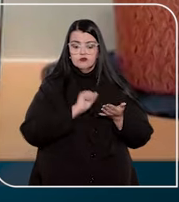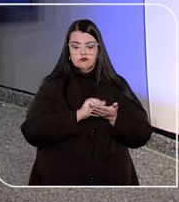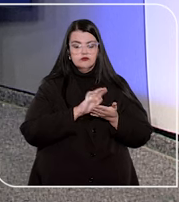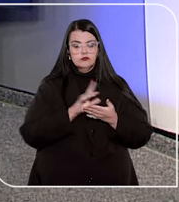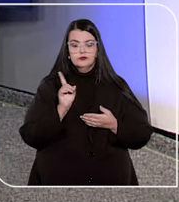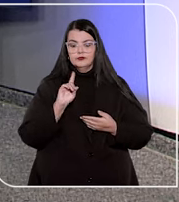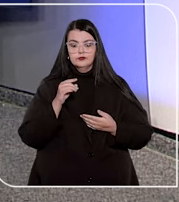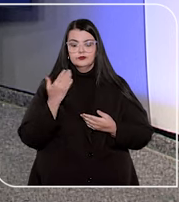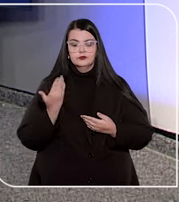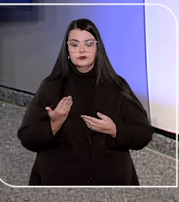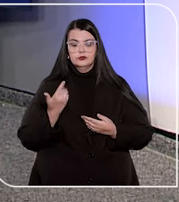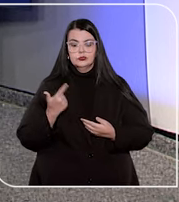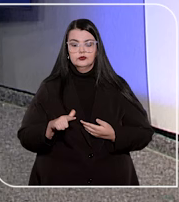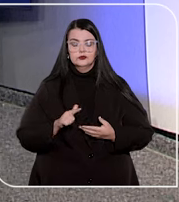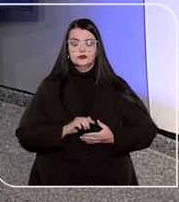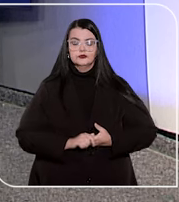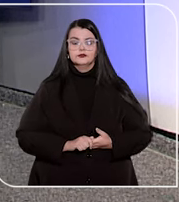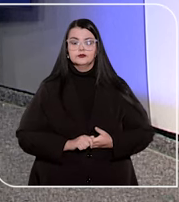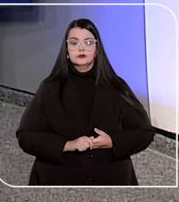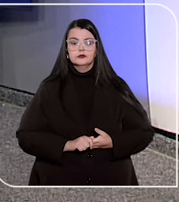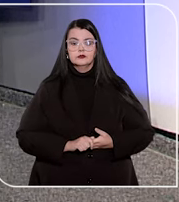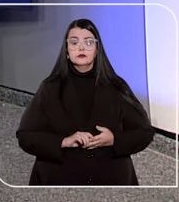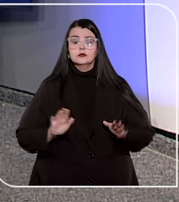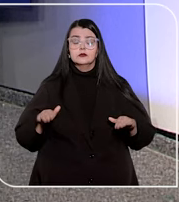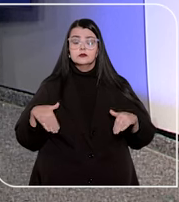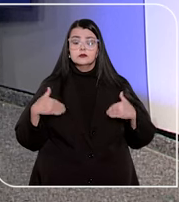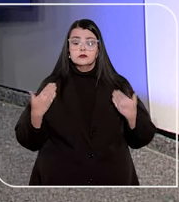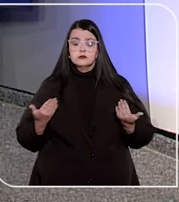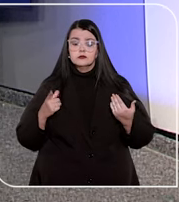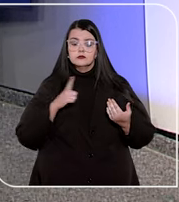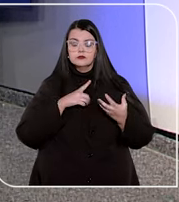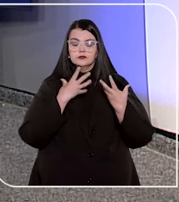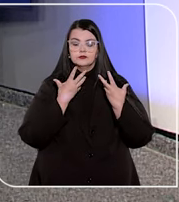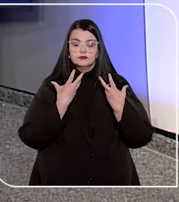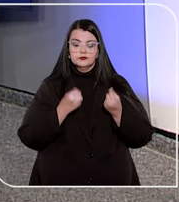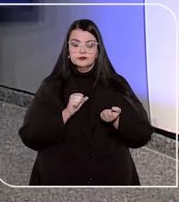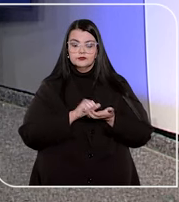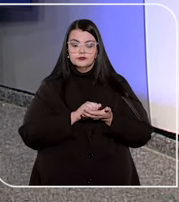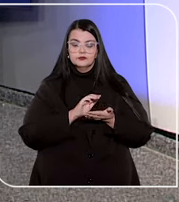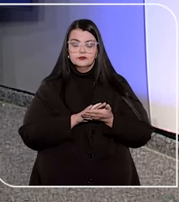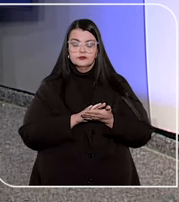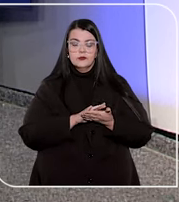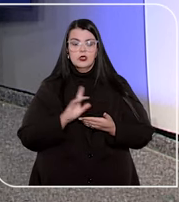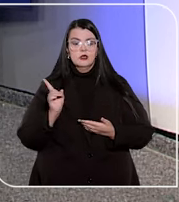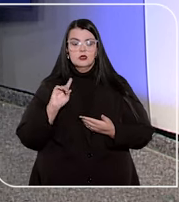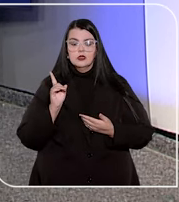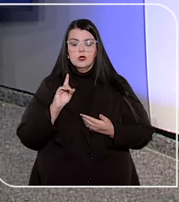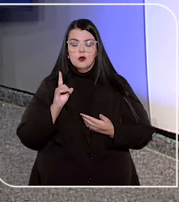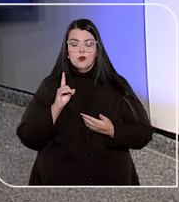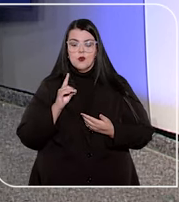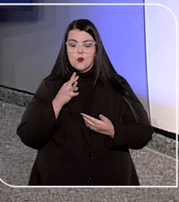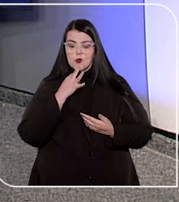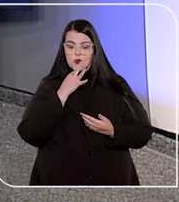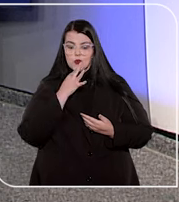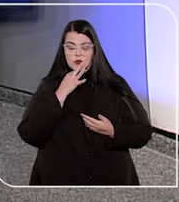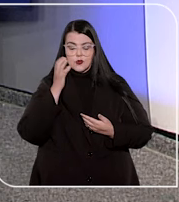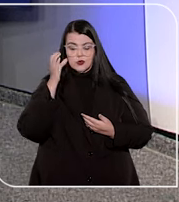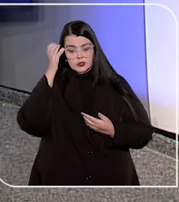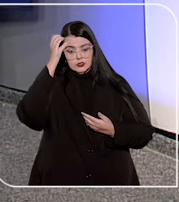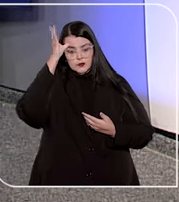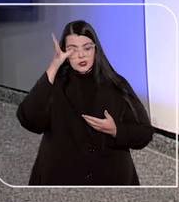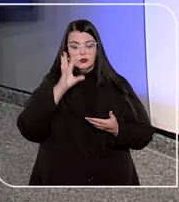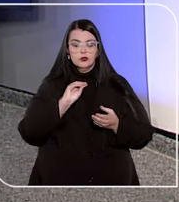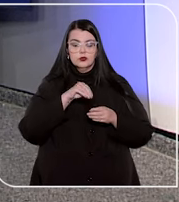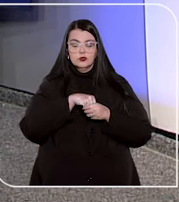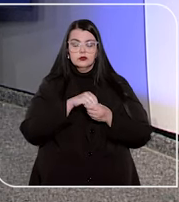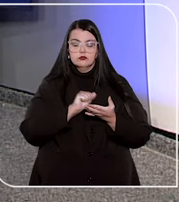cabível. Doutor Diogo, é cabível recurso extraordinário no caso de não conhecimento de recurso a